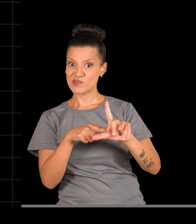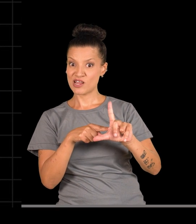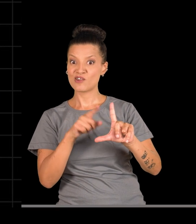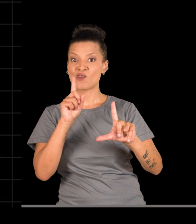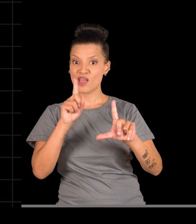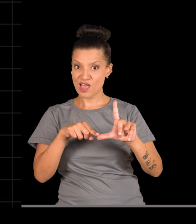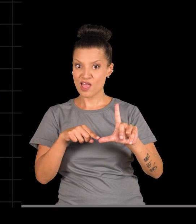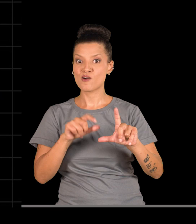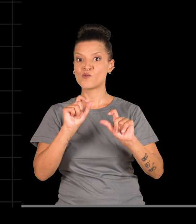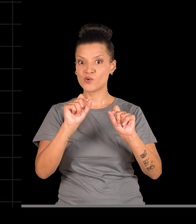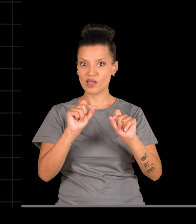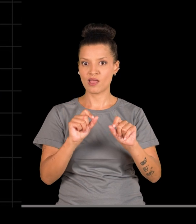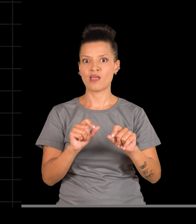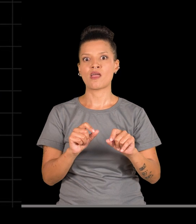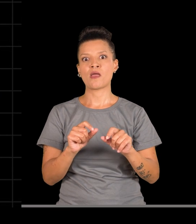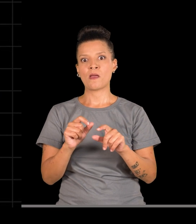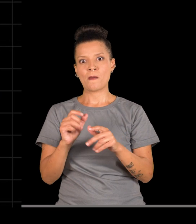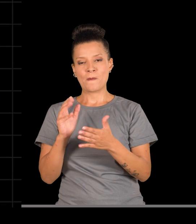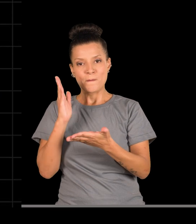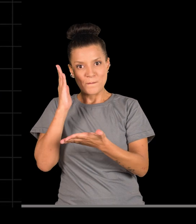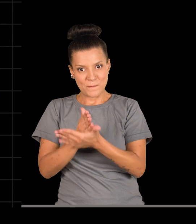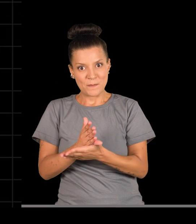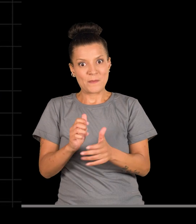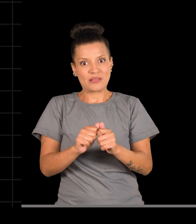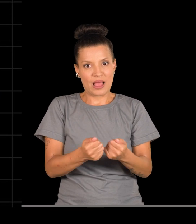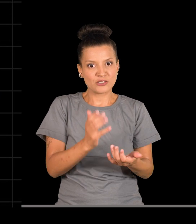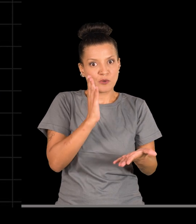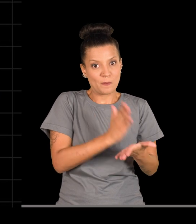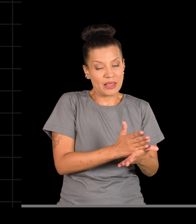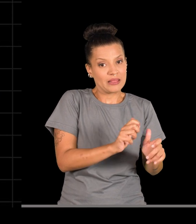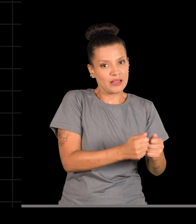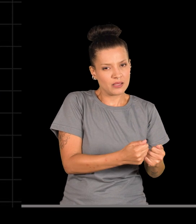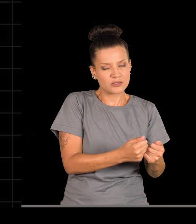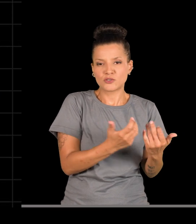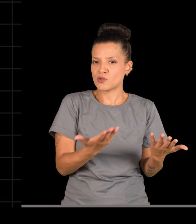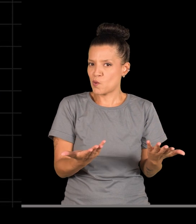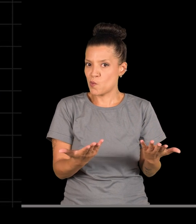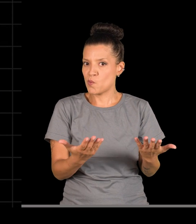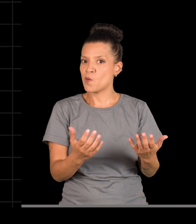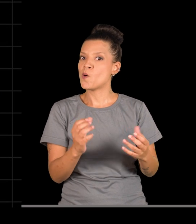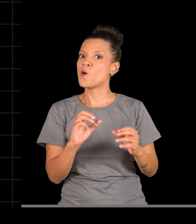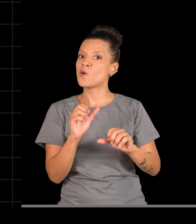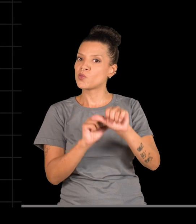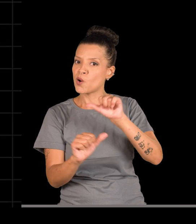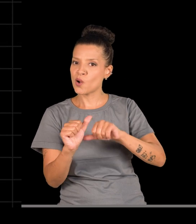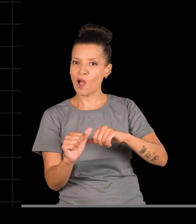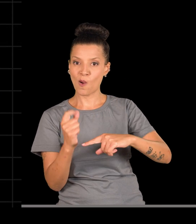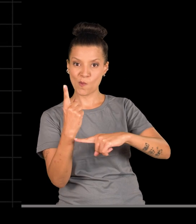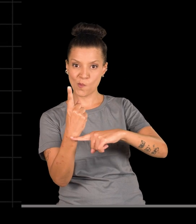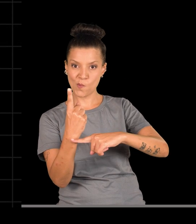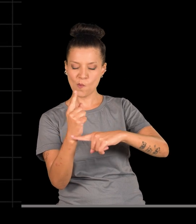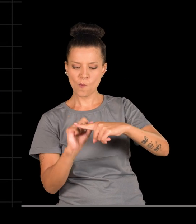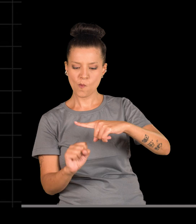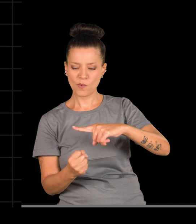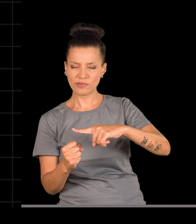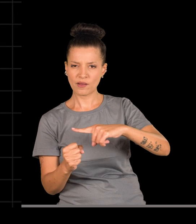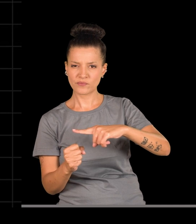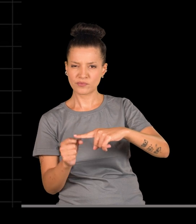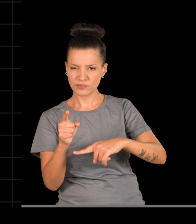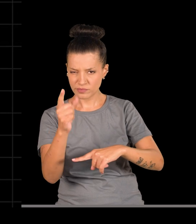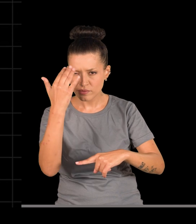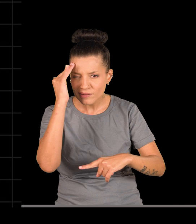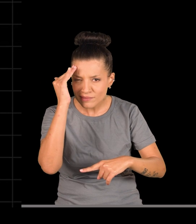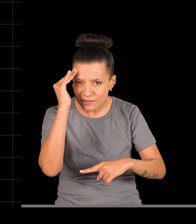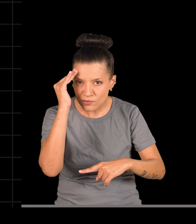aqui que esse amarelo vale a metade da metade da metade, de novo, né? Ou seja, vale 1/8 aqui. Você chegou a essa conclusão